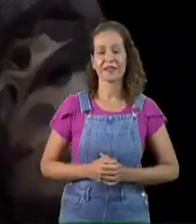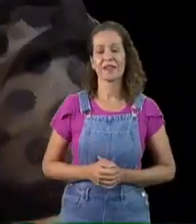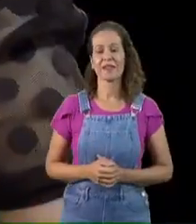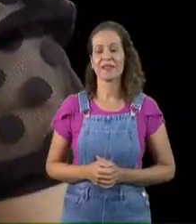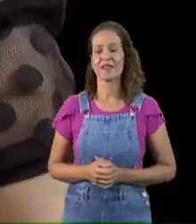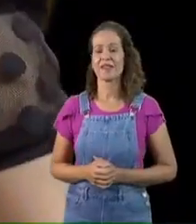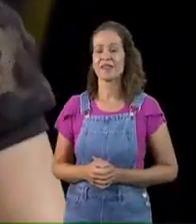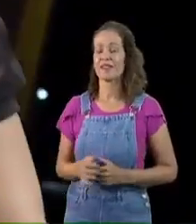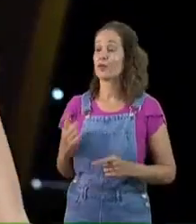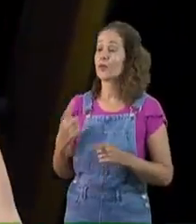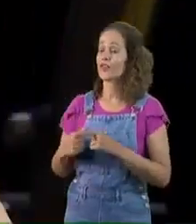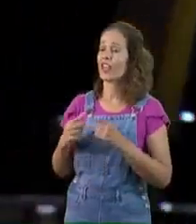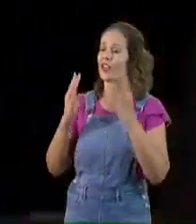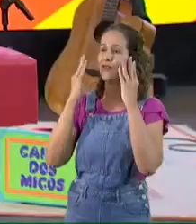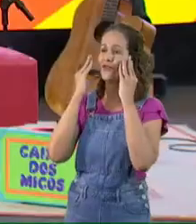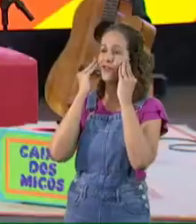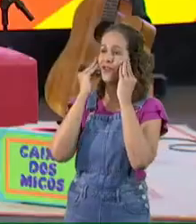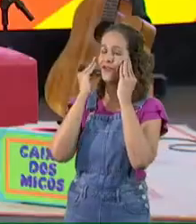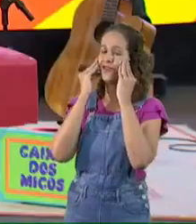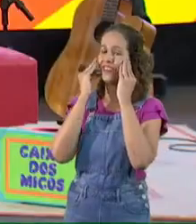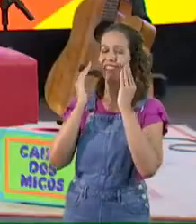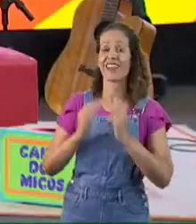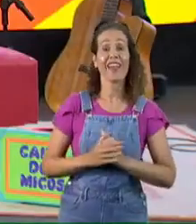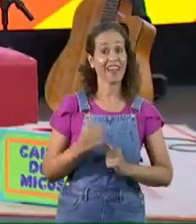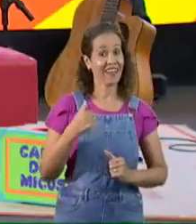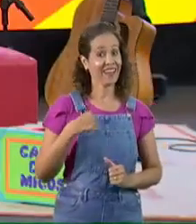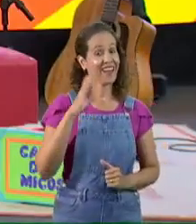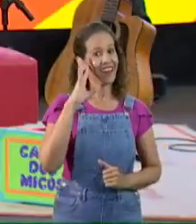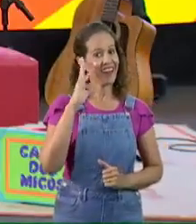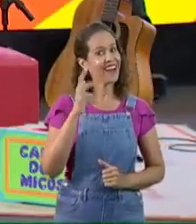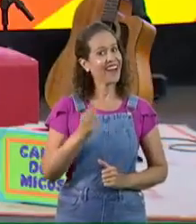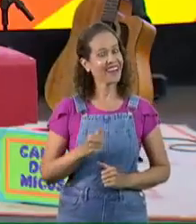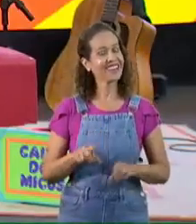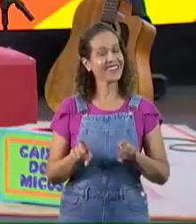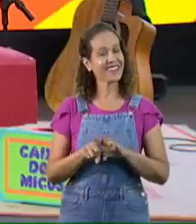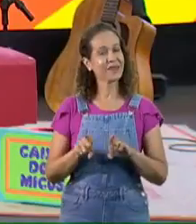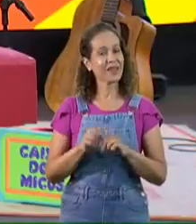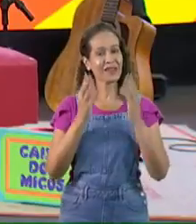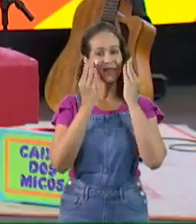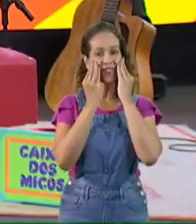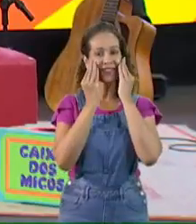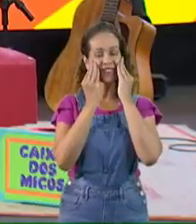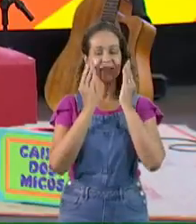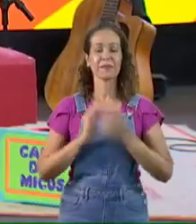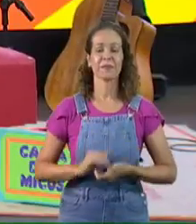Porque eu acho ele fofinho. Ah, eu também acho o macaco muito fofinho. Sua vez, Carol.